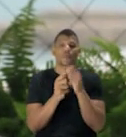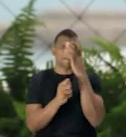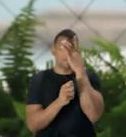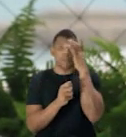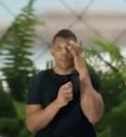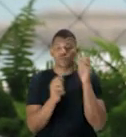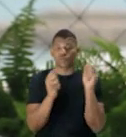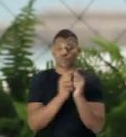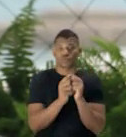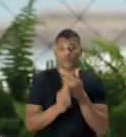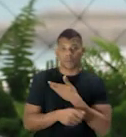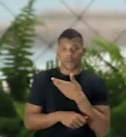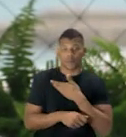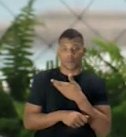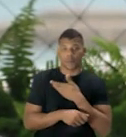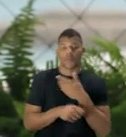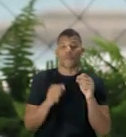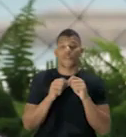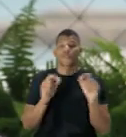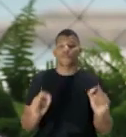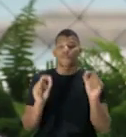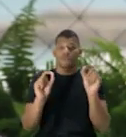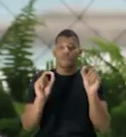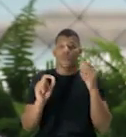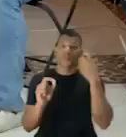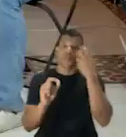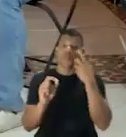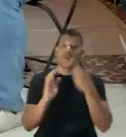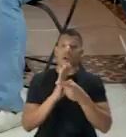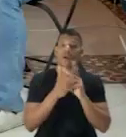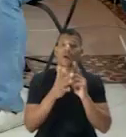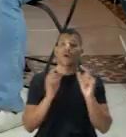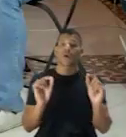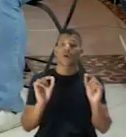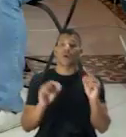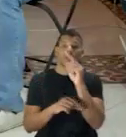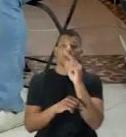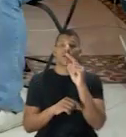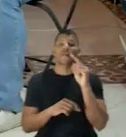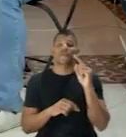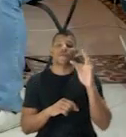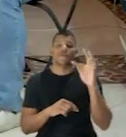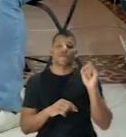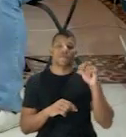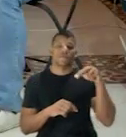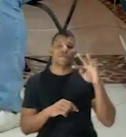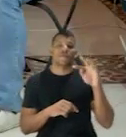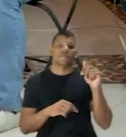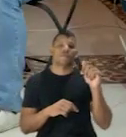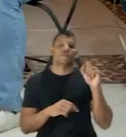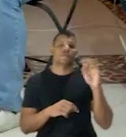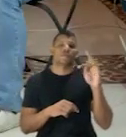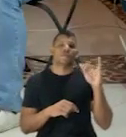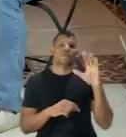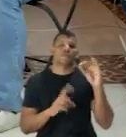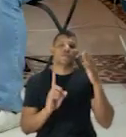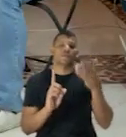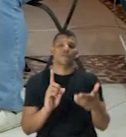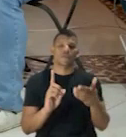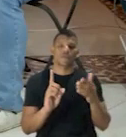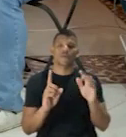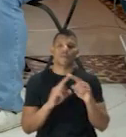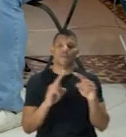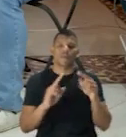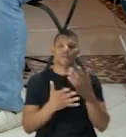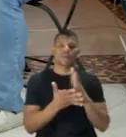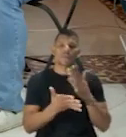mim, um amigo da gente, e fizesse algo antes que apareça alguém no Fantástico querendo me